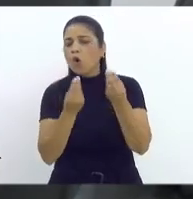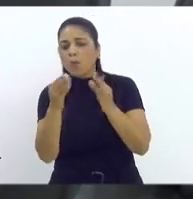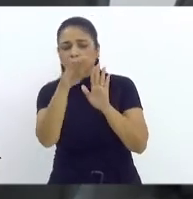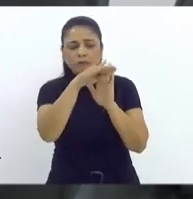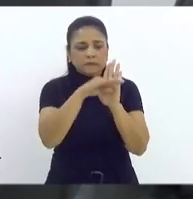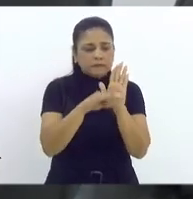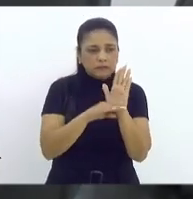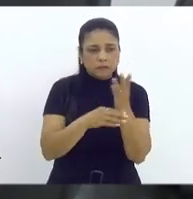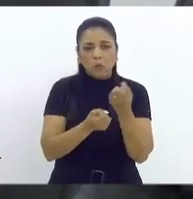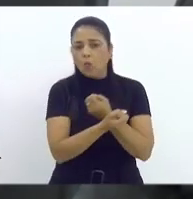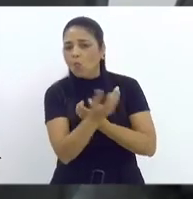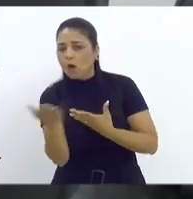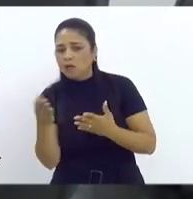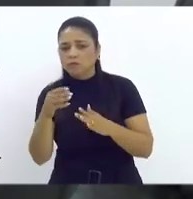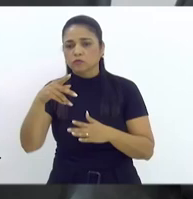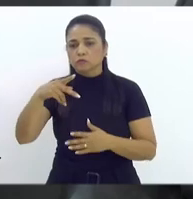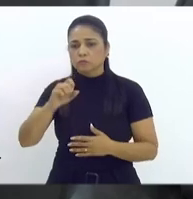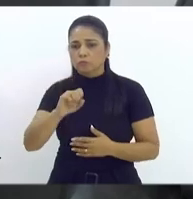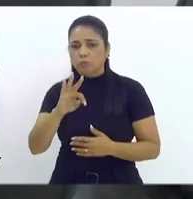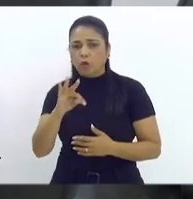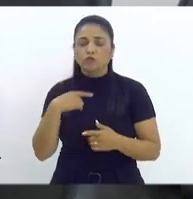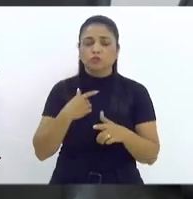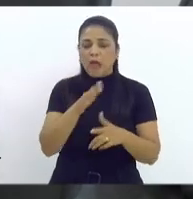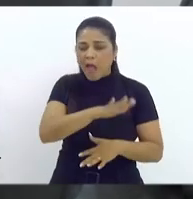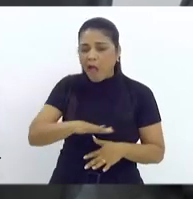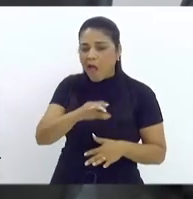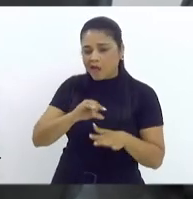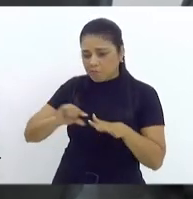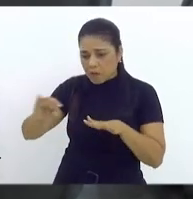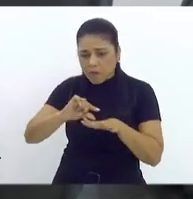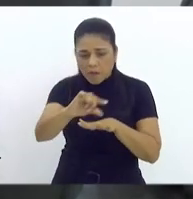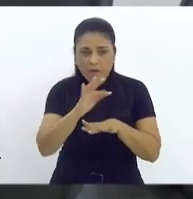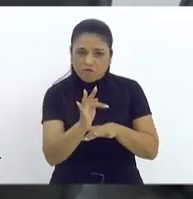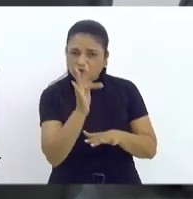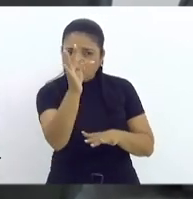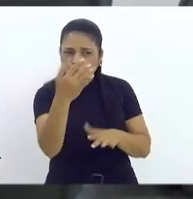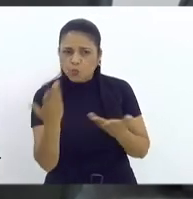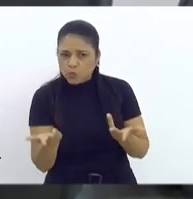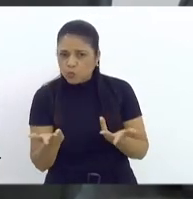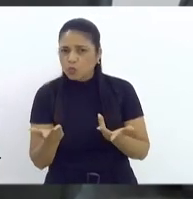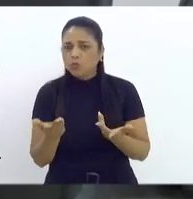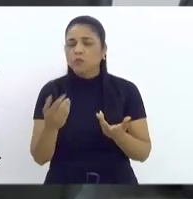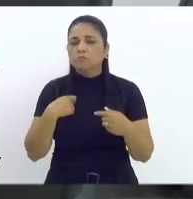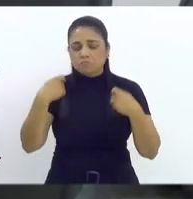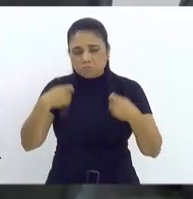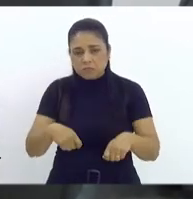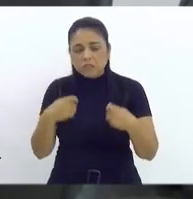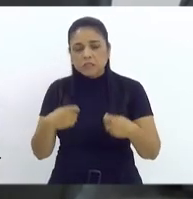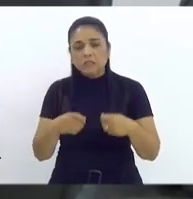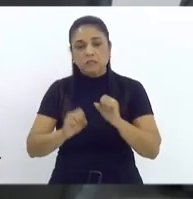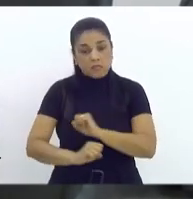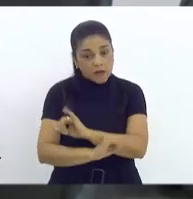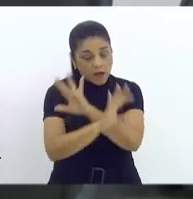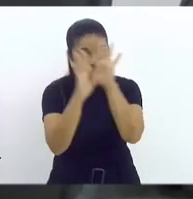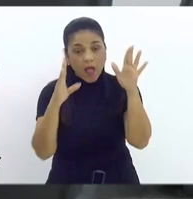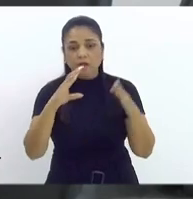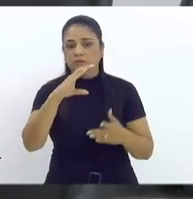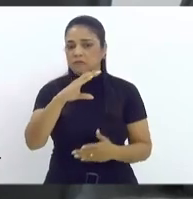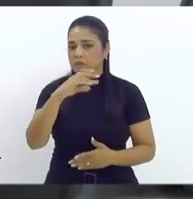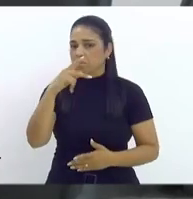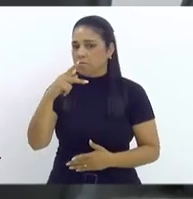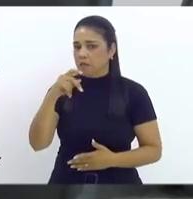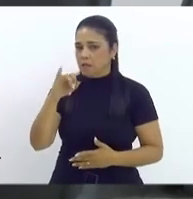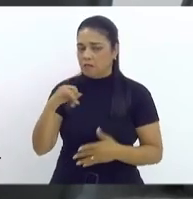são as áreas que têm investimento para novas e futuras ligações, enfim. É um aspecto que precisa ser desmistificado para essa CPI, sim. E